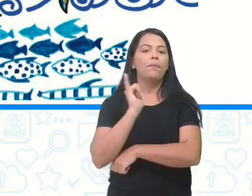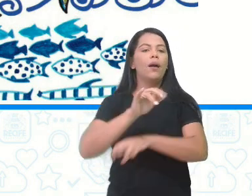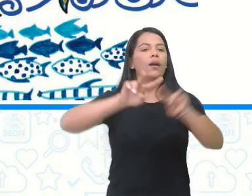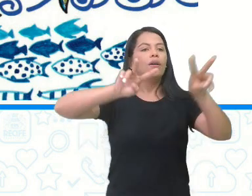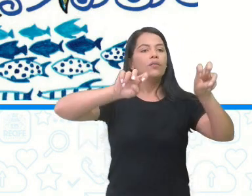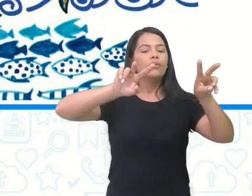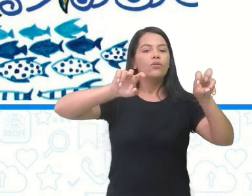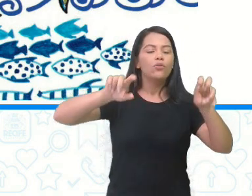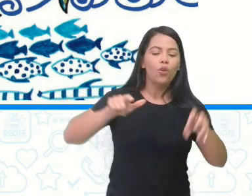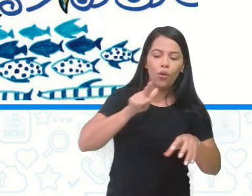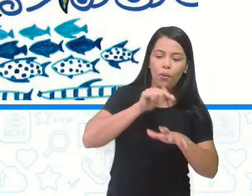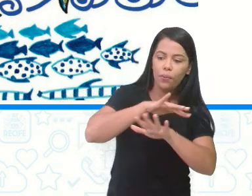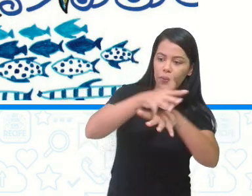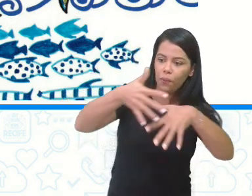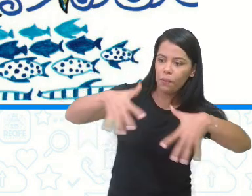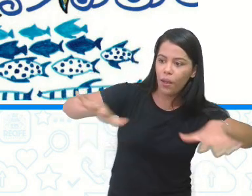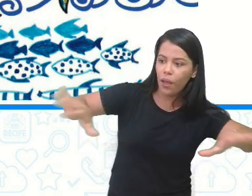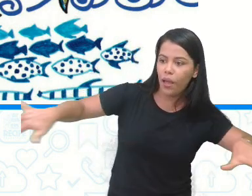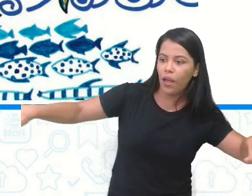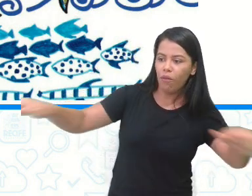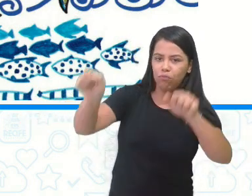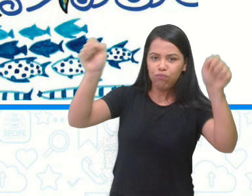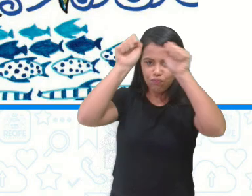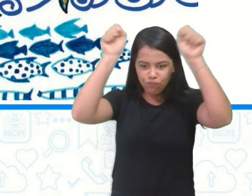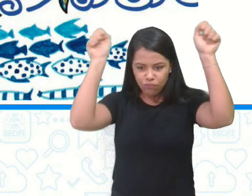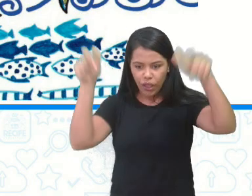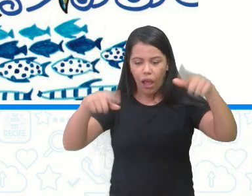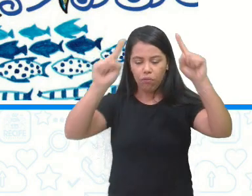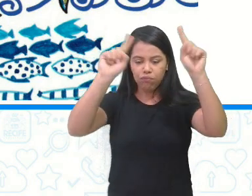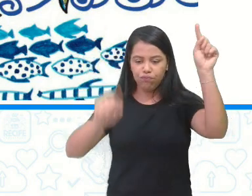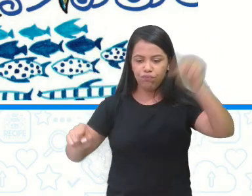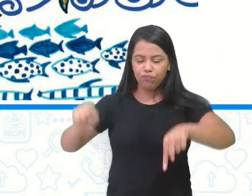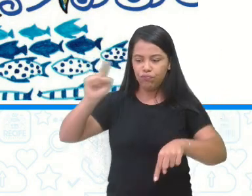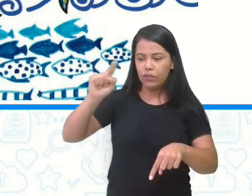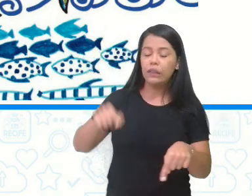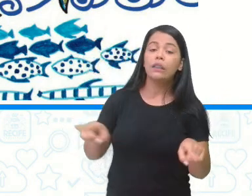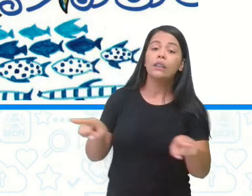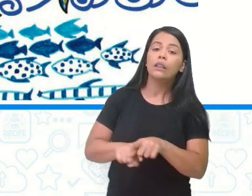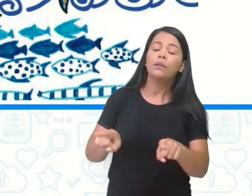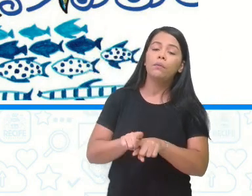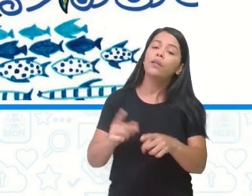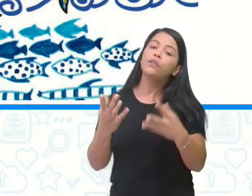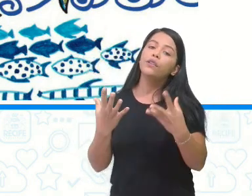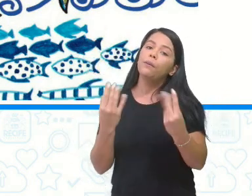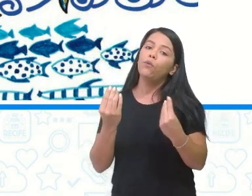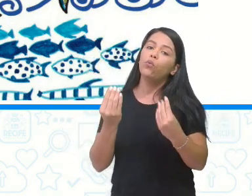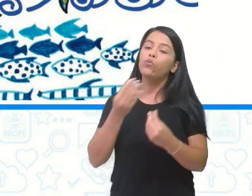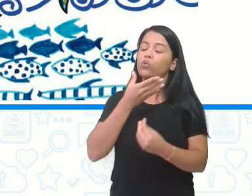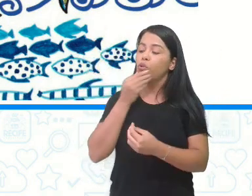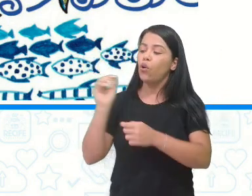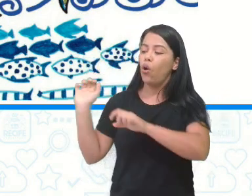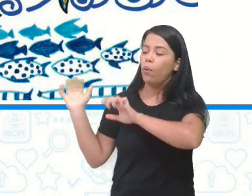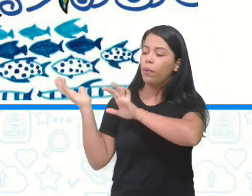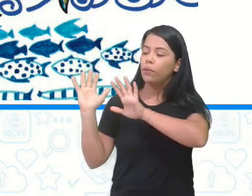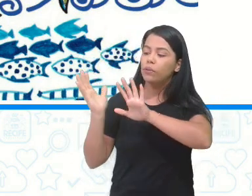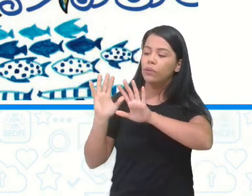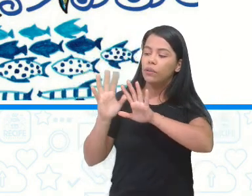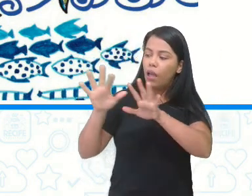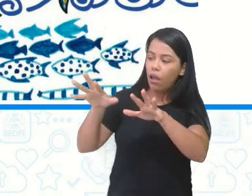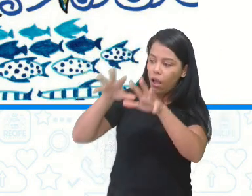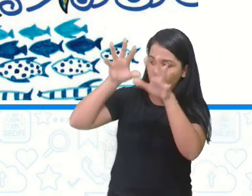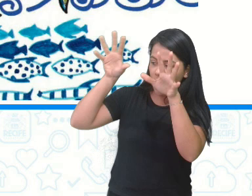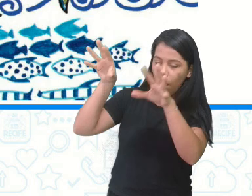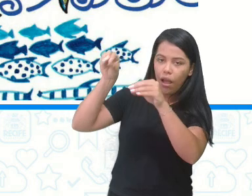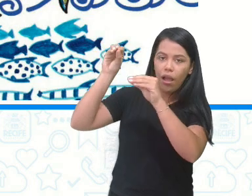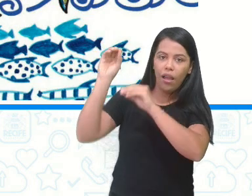das sereias que atraem barcos e homens para o reino do Ayoká. Kianda e Kisimbi